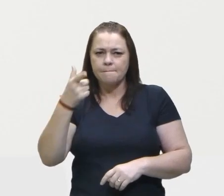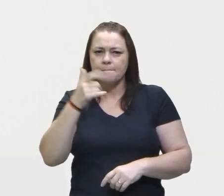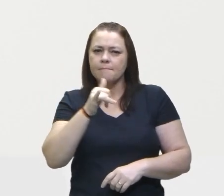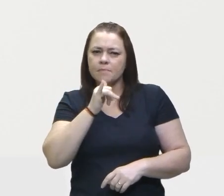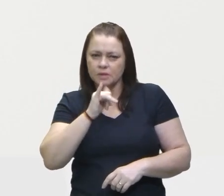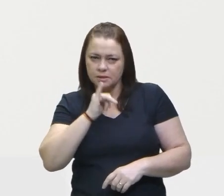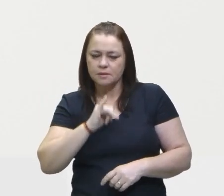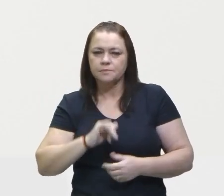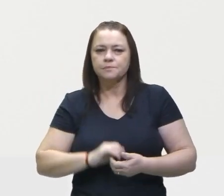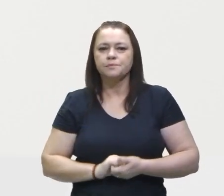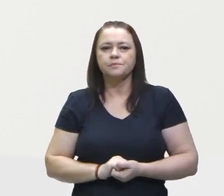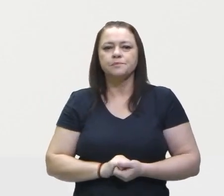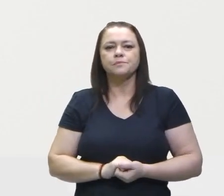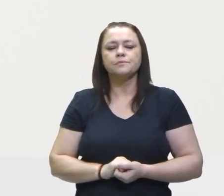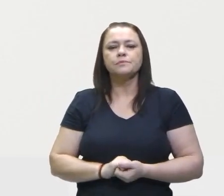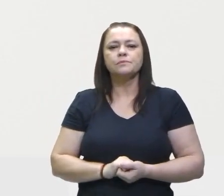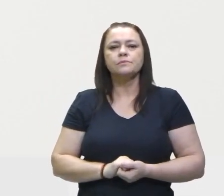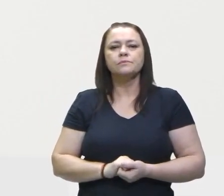isso.